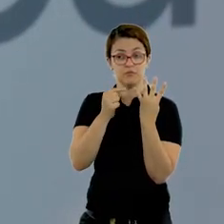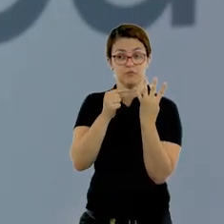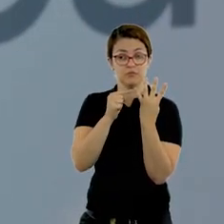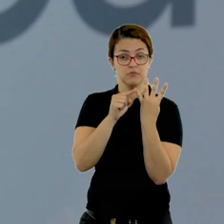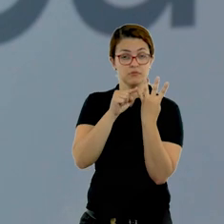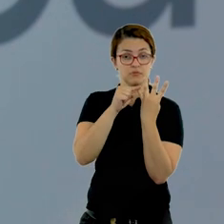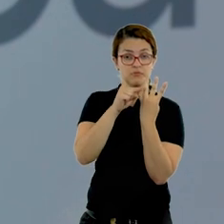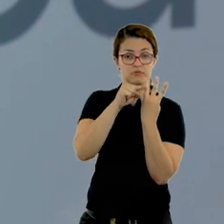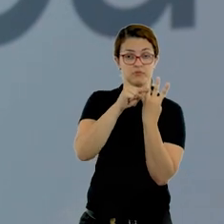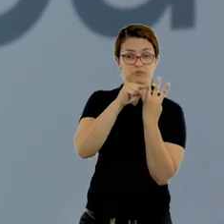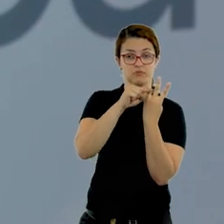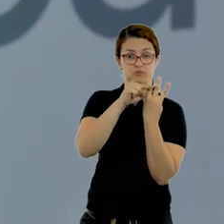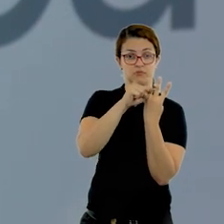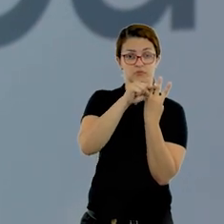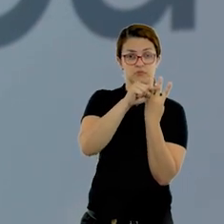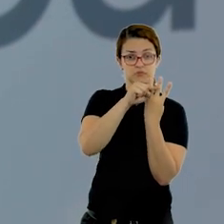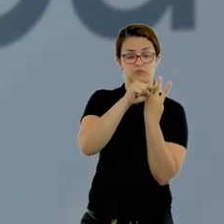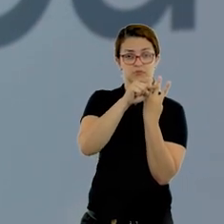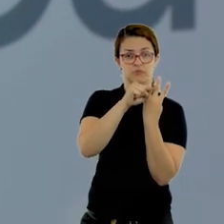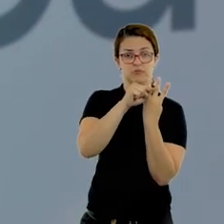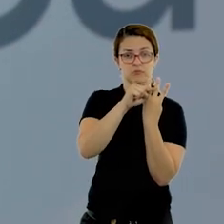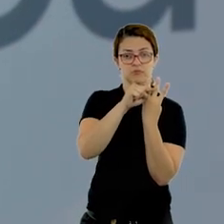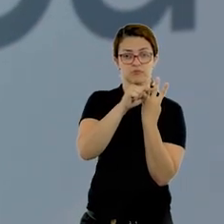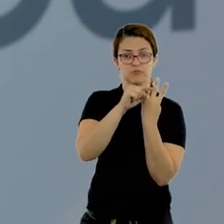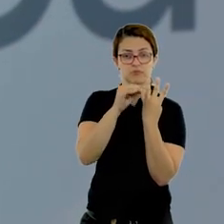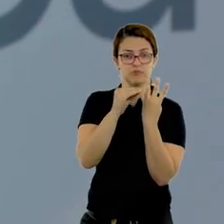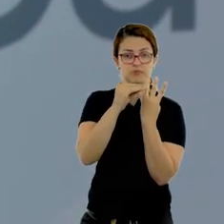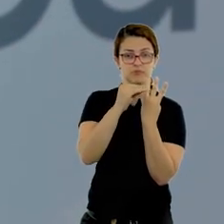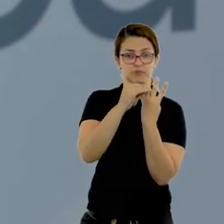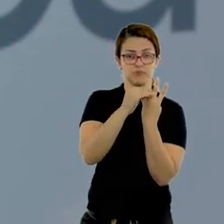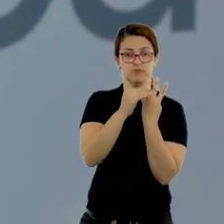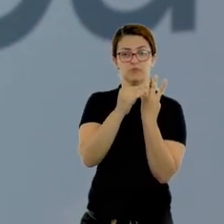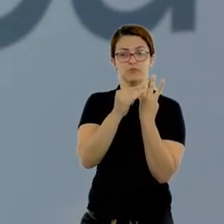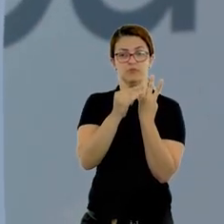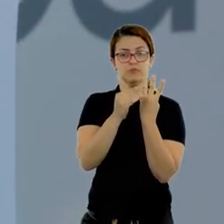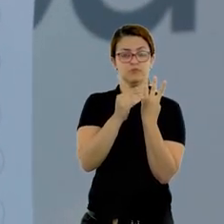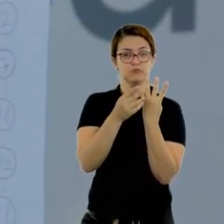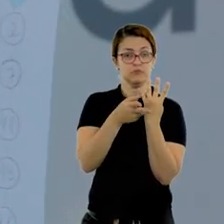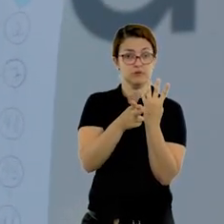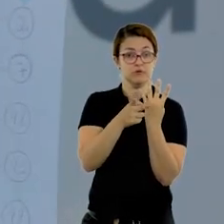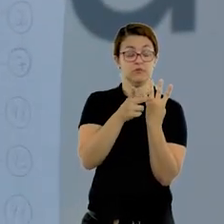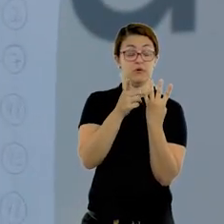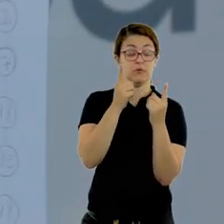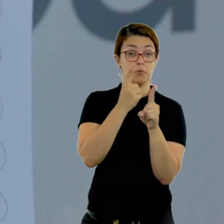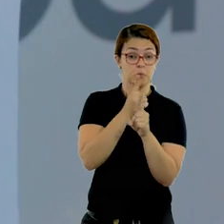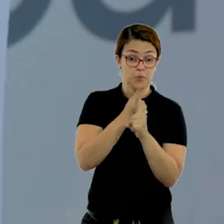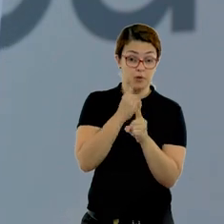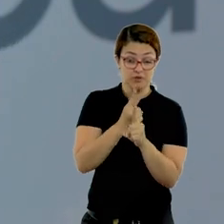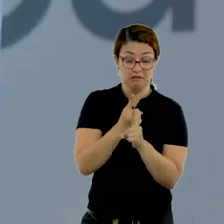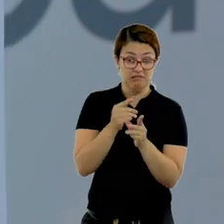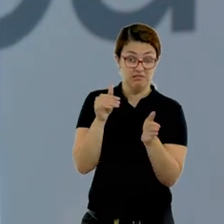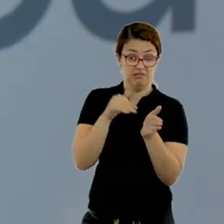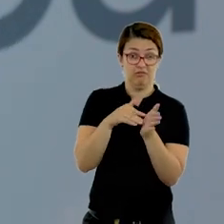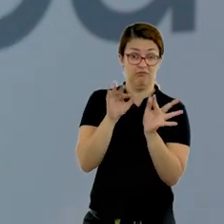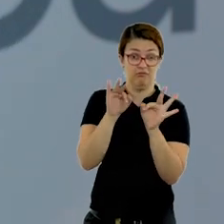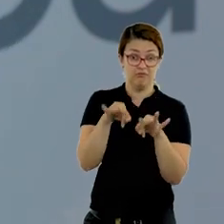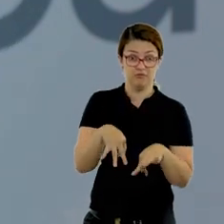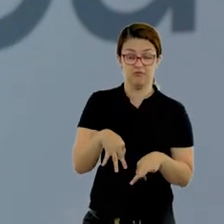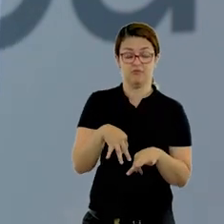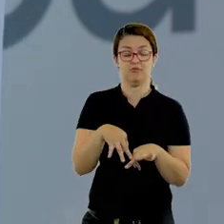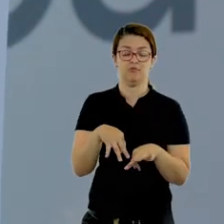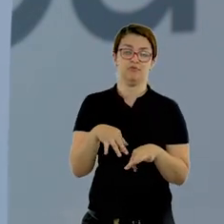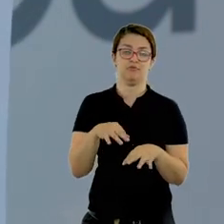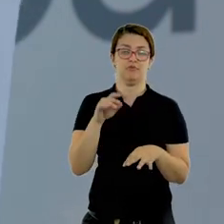não. Então, 8 mais 5 eu tenho 13. Então, eu vou andar, nesse caso aqui, na horizontal. Então, aí vocês vão adicionando 5 e